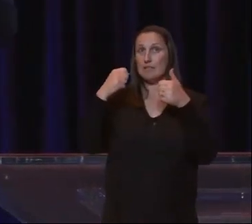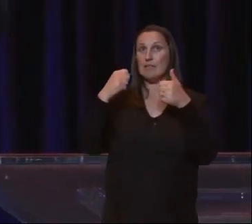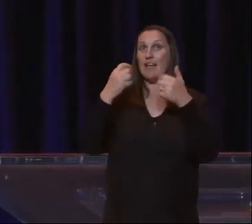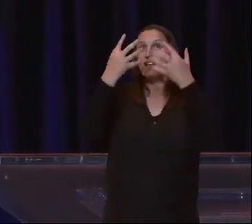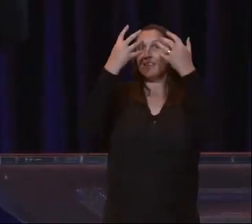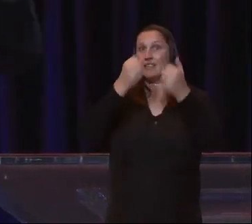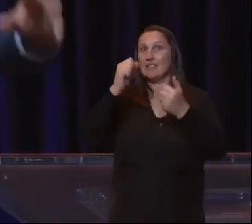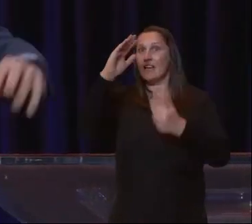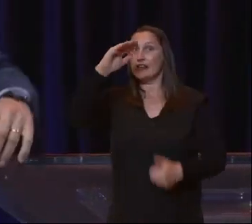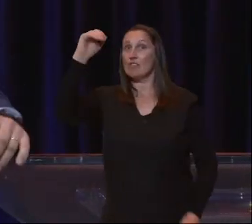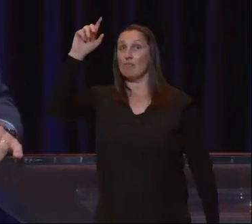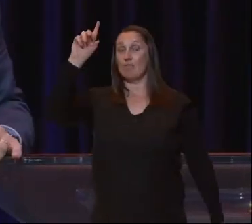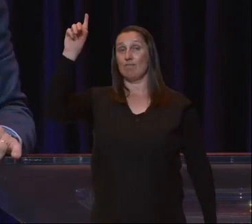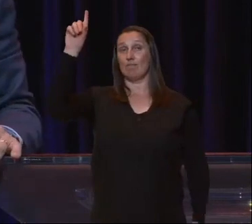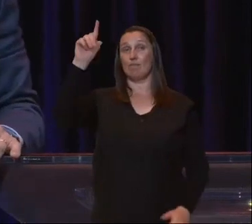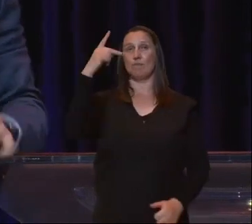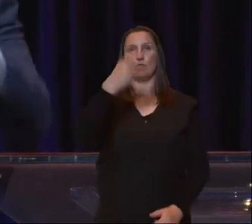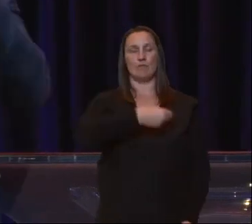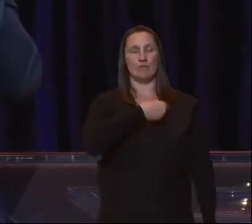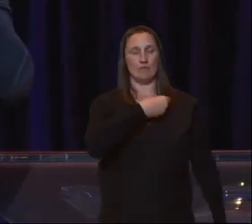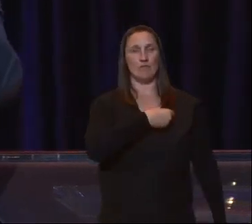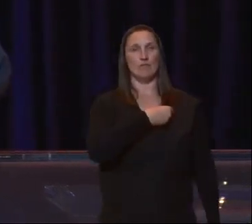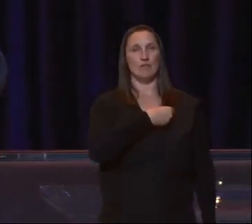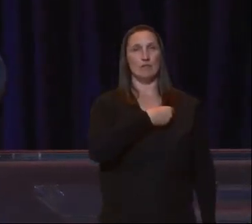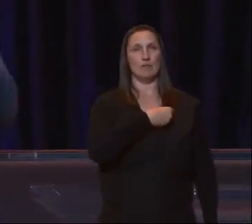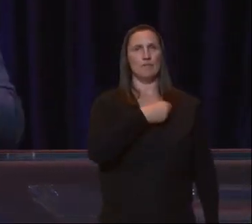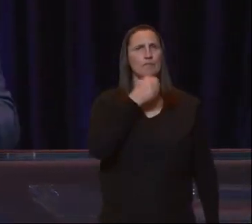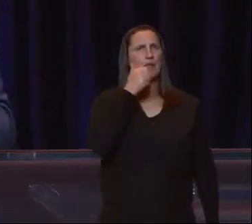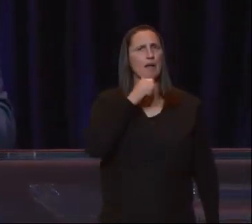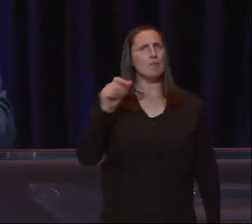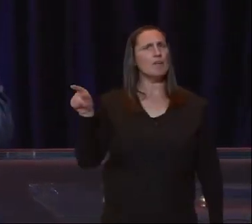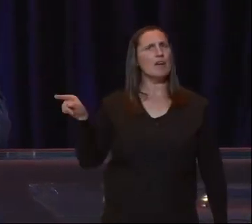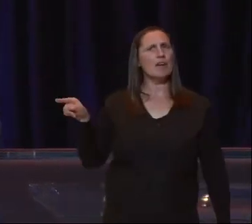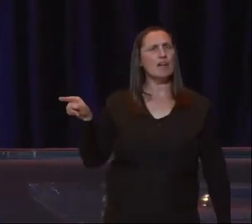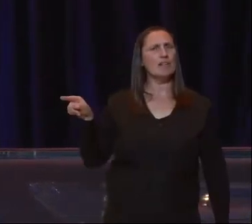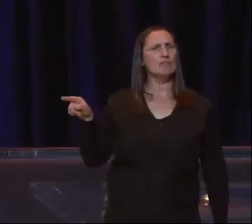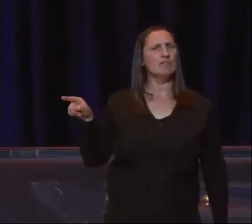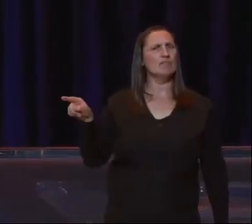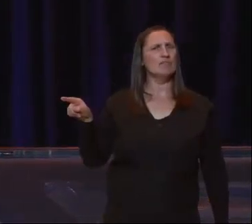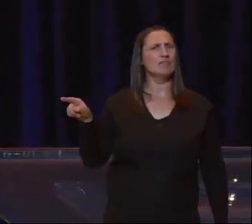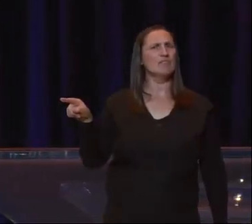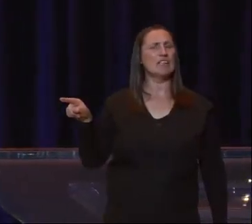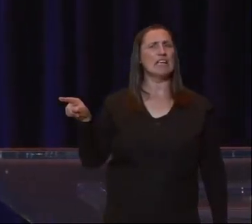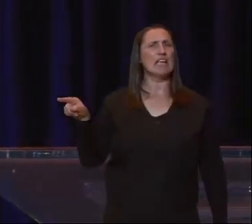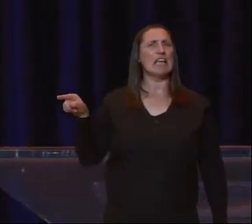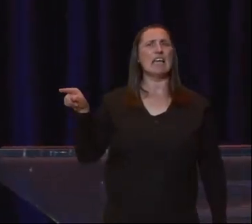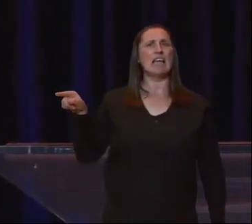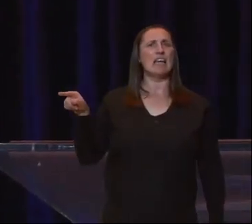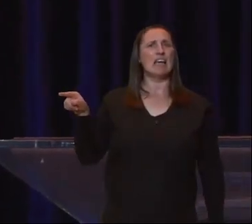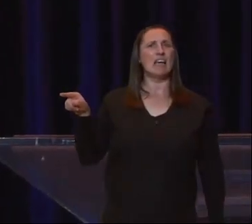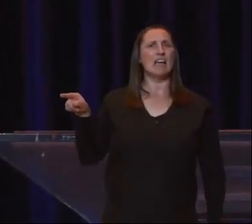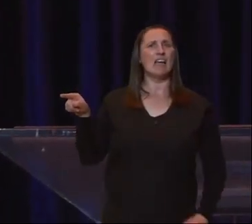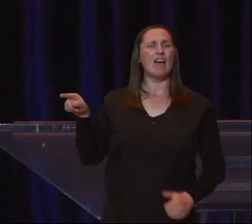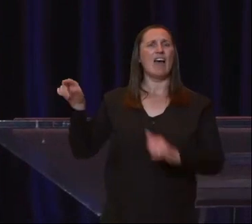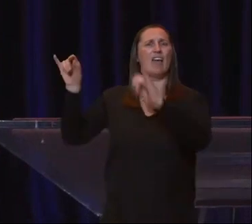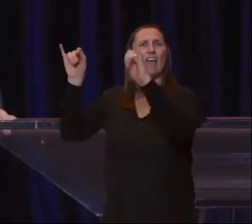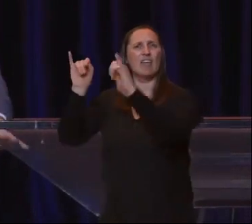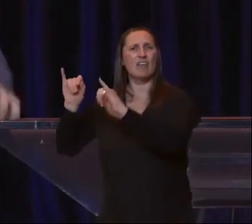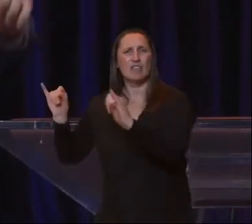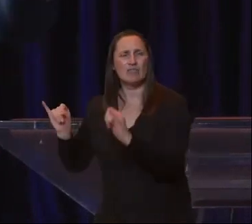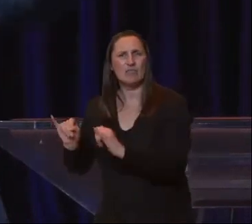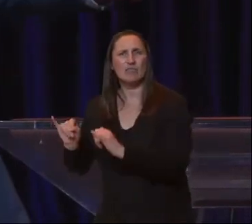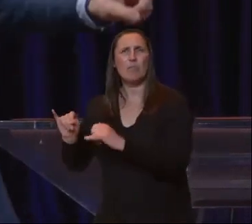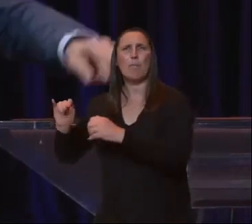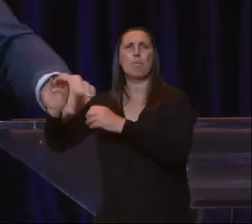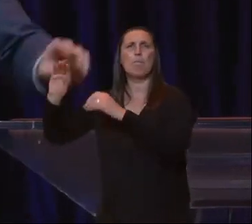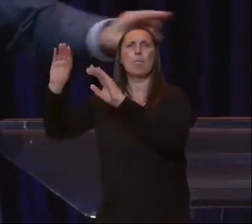chamado de Deus para a sua vida. Aquela mulher era uma estrangeira, uma provável adoradora de Baal,